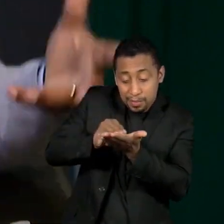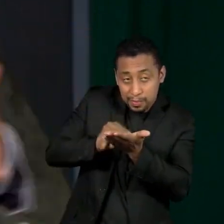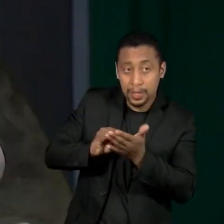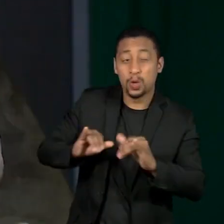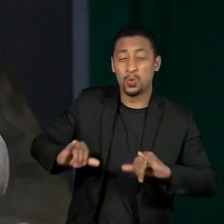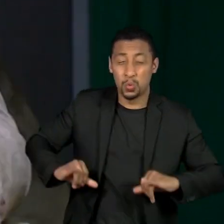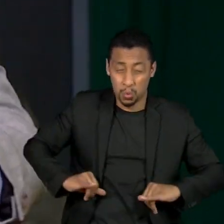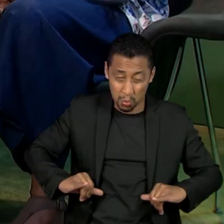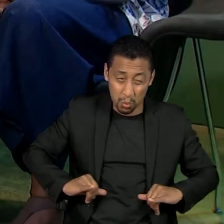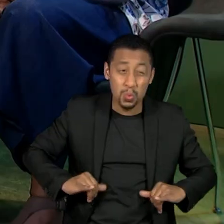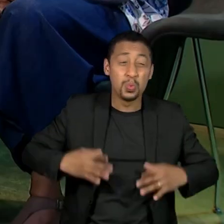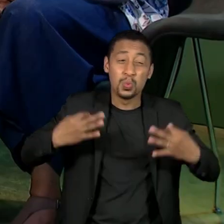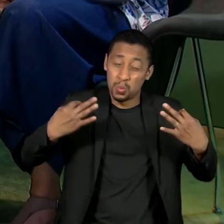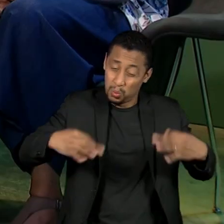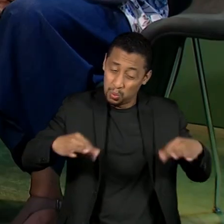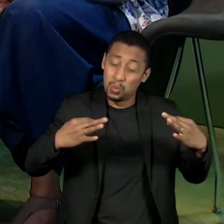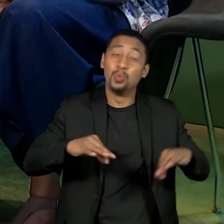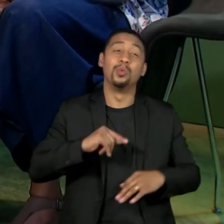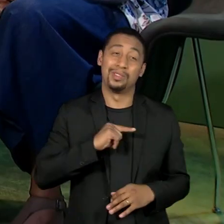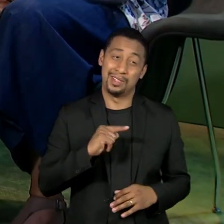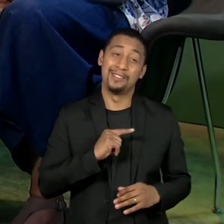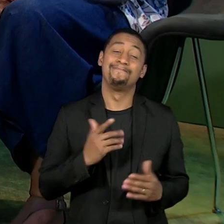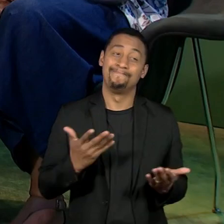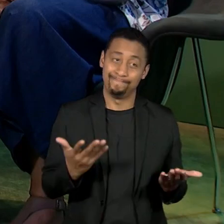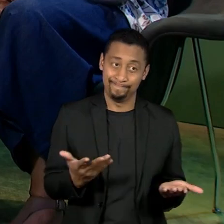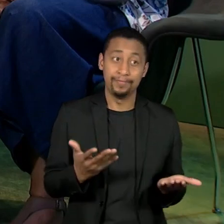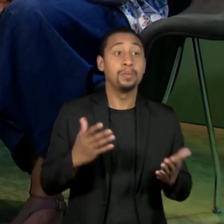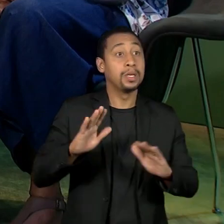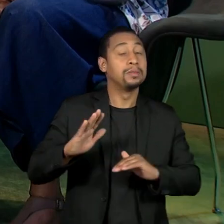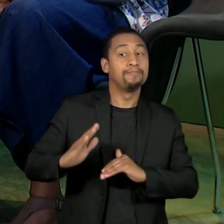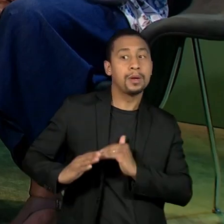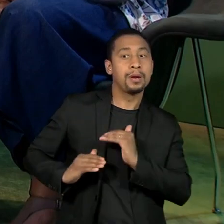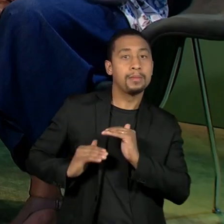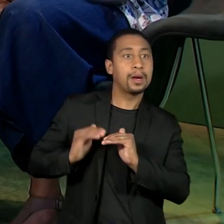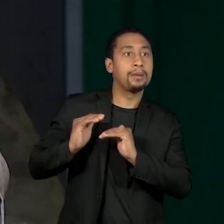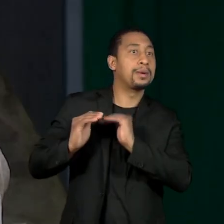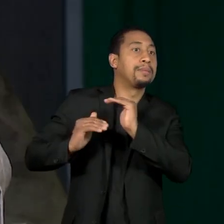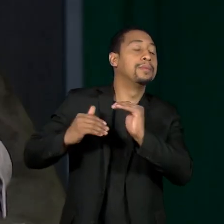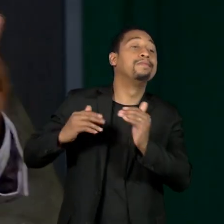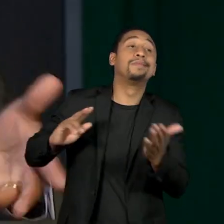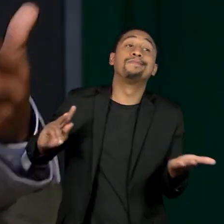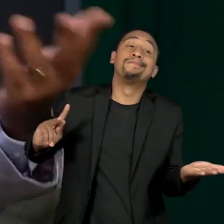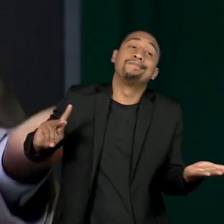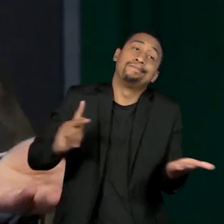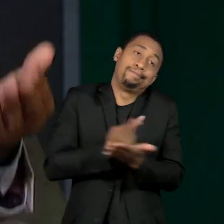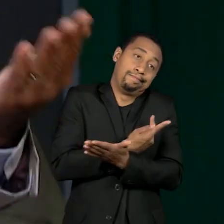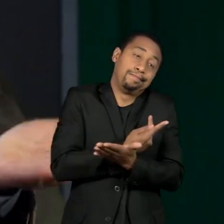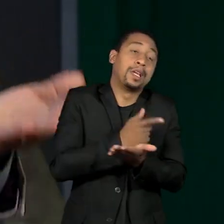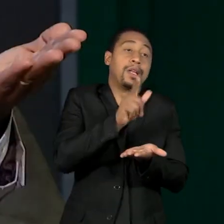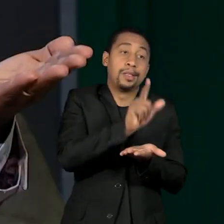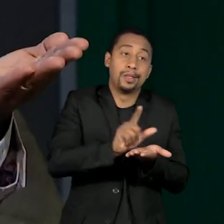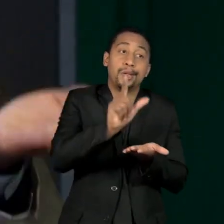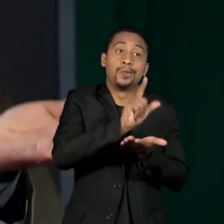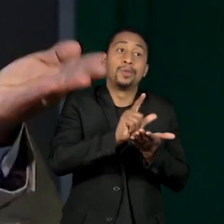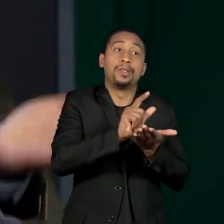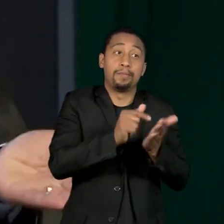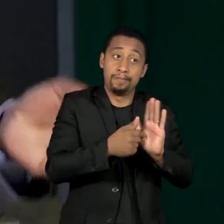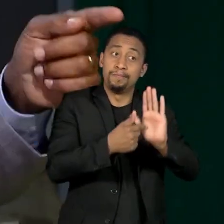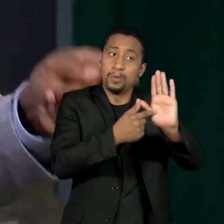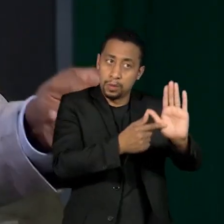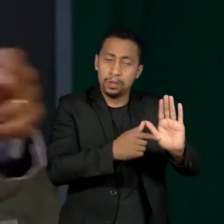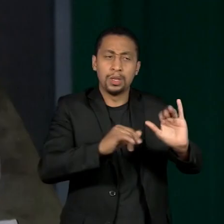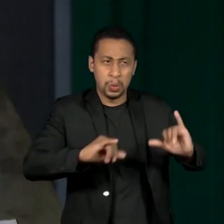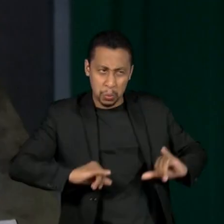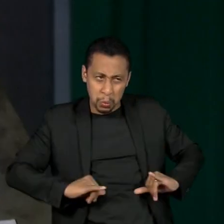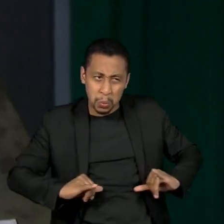a literatura com a qual nós interagimos, crescemos ao longo do tempo, também tem a possibilidade de produzir essa dor e sofrimento